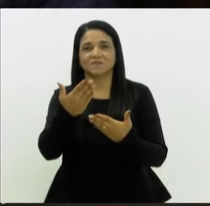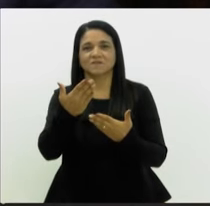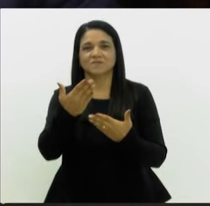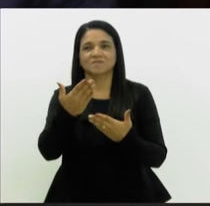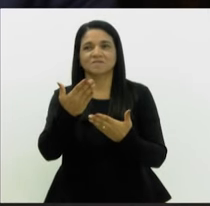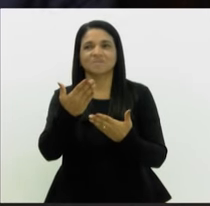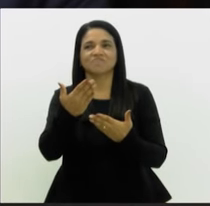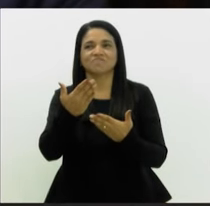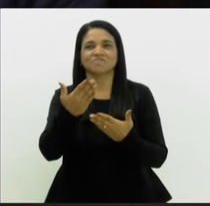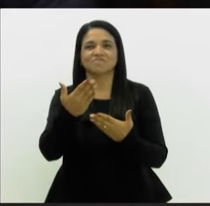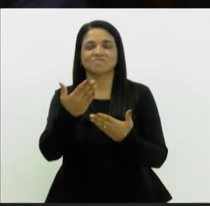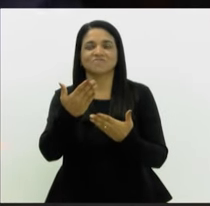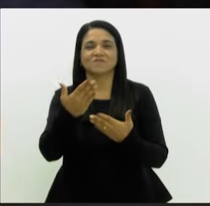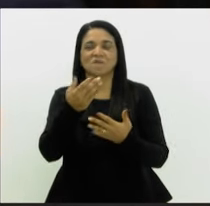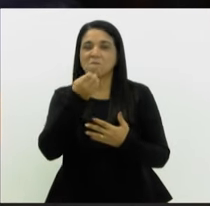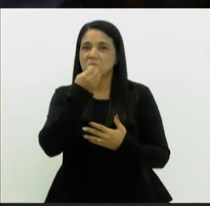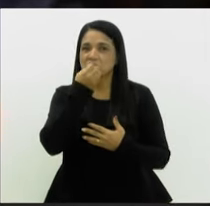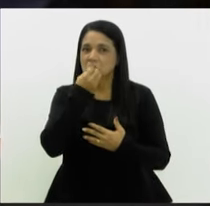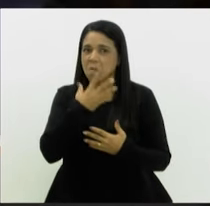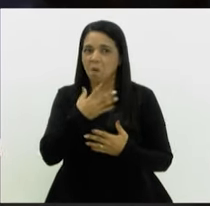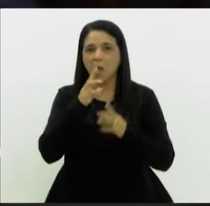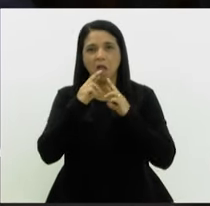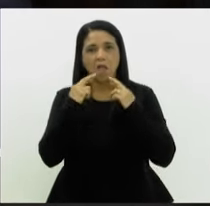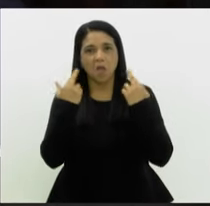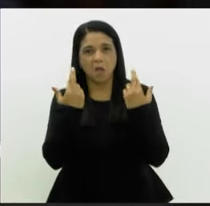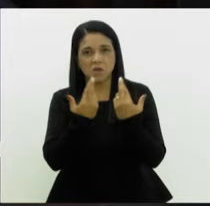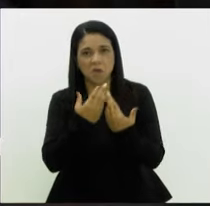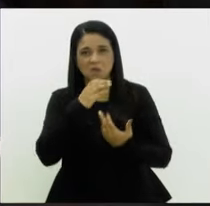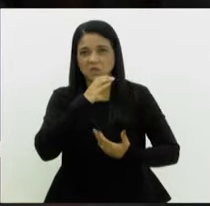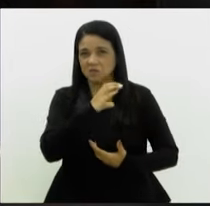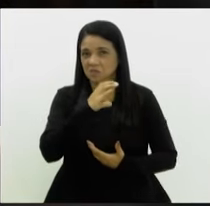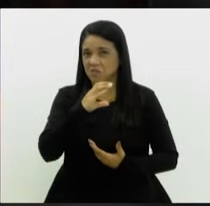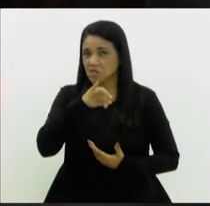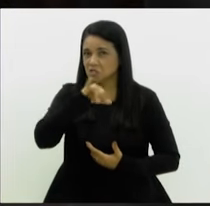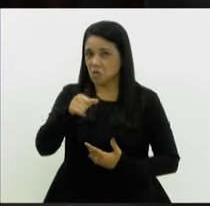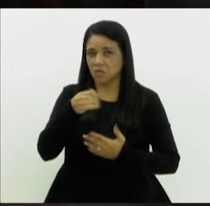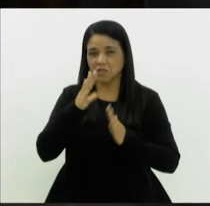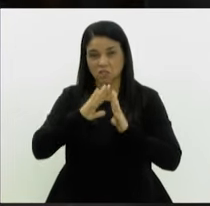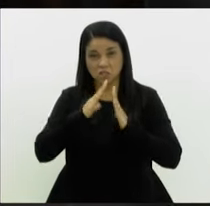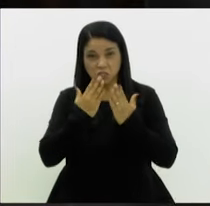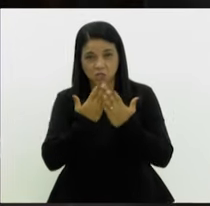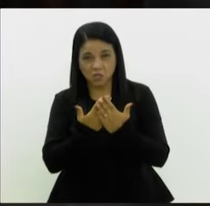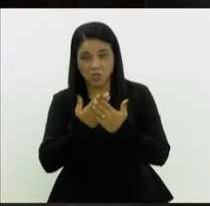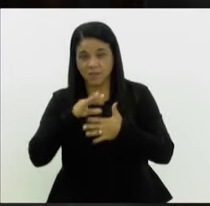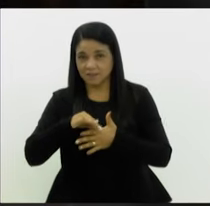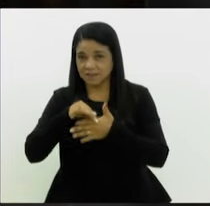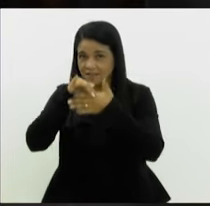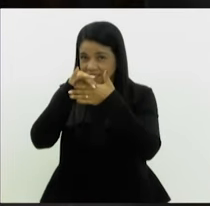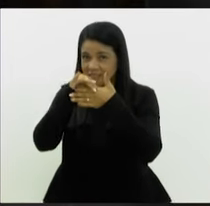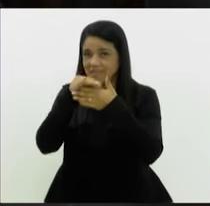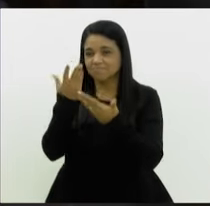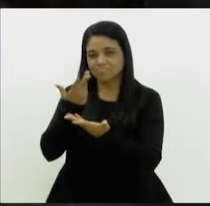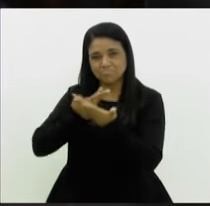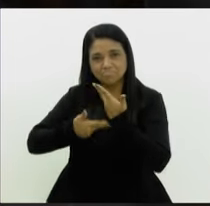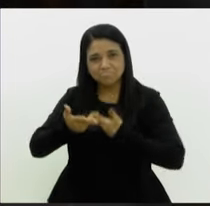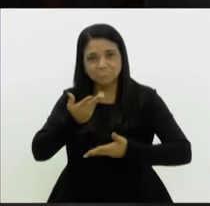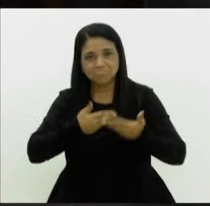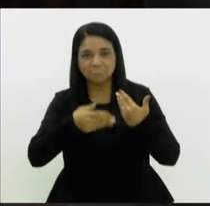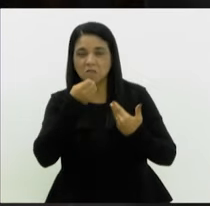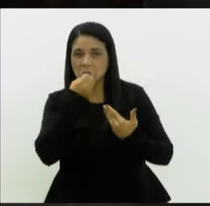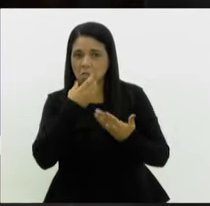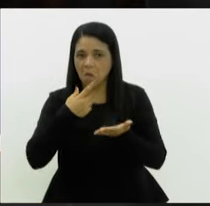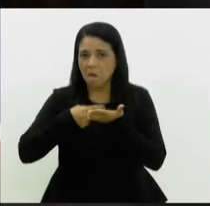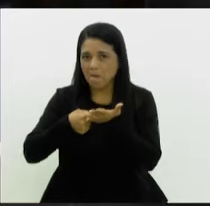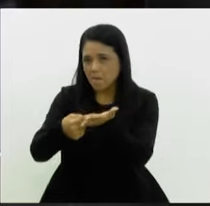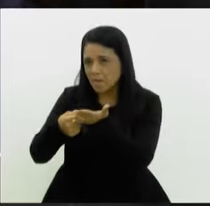mais uma boa reunião de colégio de líderes, produtiva, amistosa e sempre com bons acordos